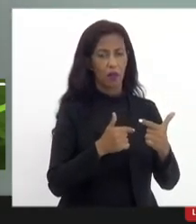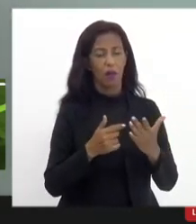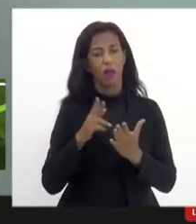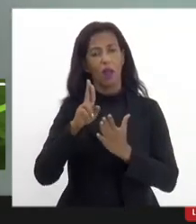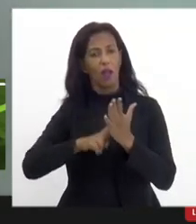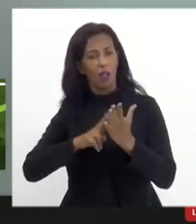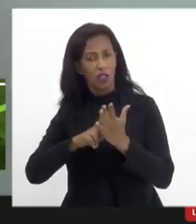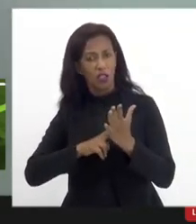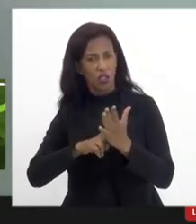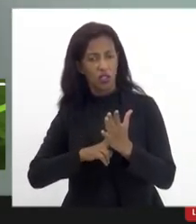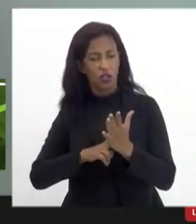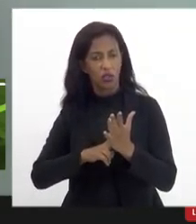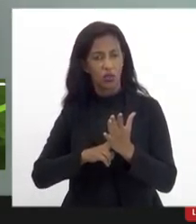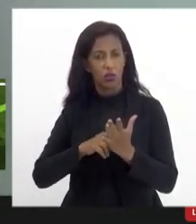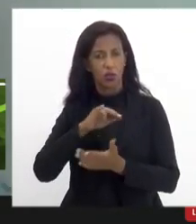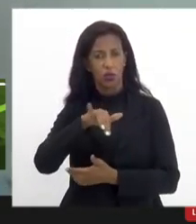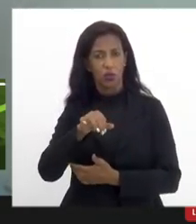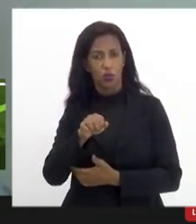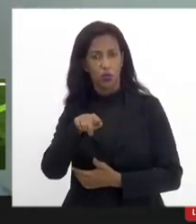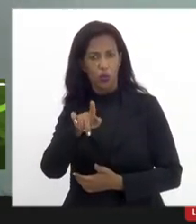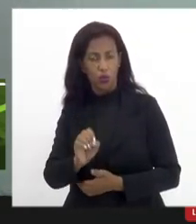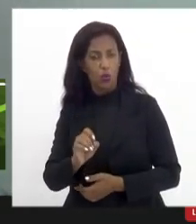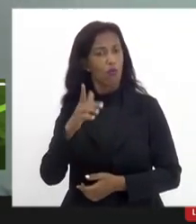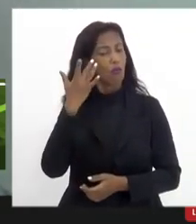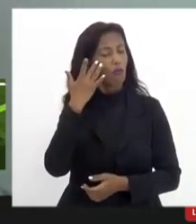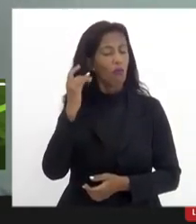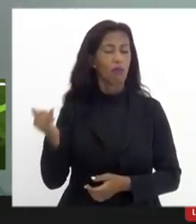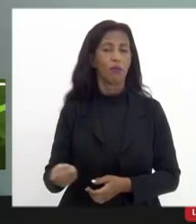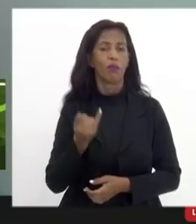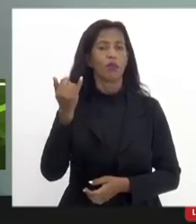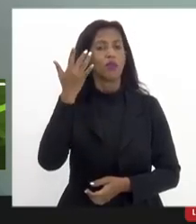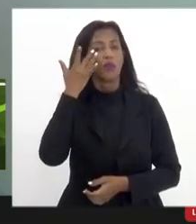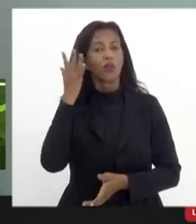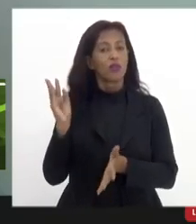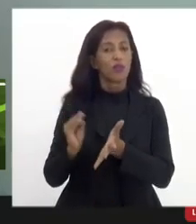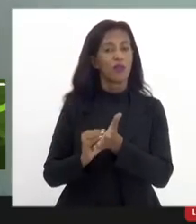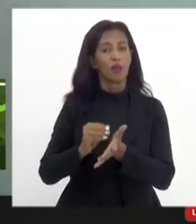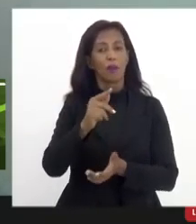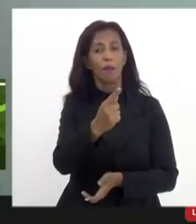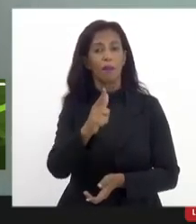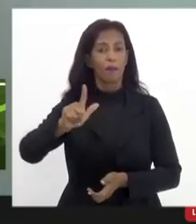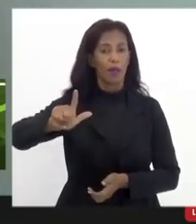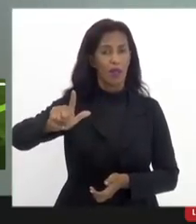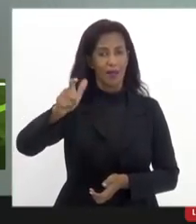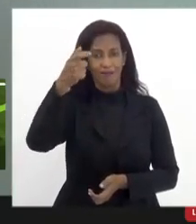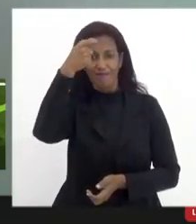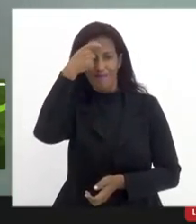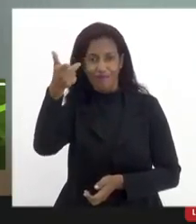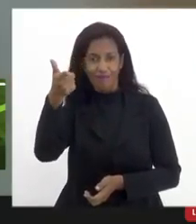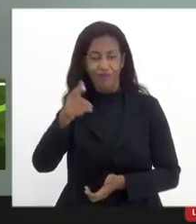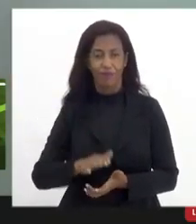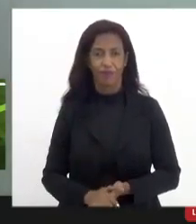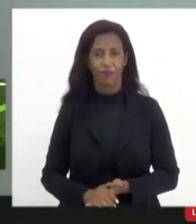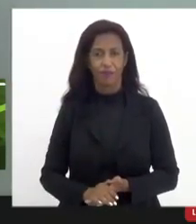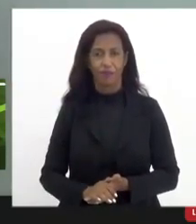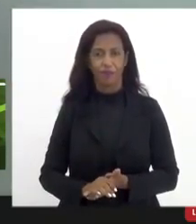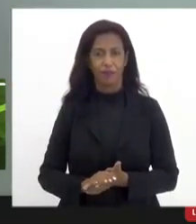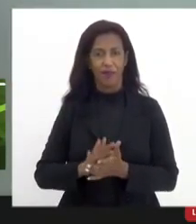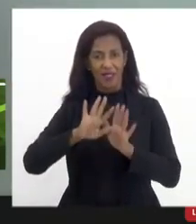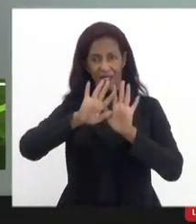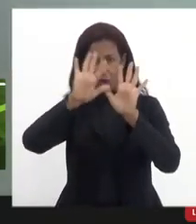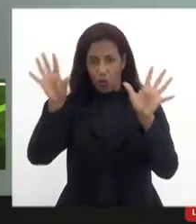do Jongo. E talvez também fosse importante, que eu acho que nem todos têm ciência da PL, né, que abrange todo o estado